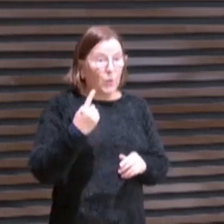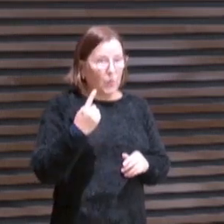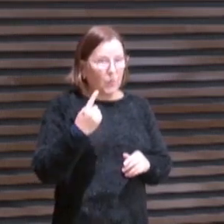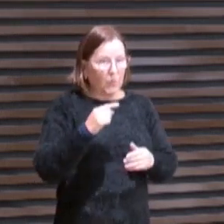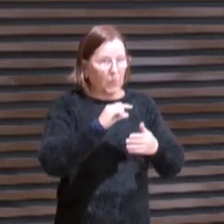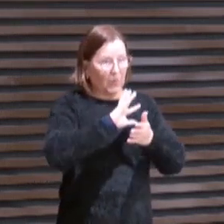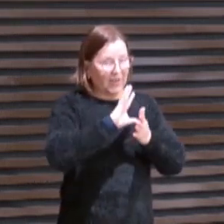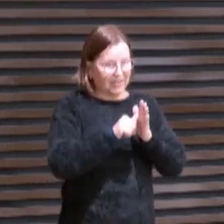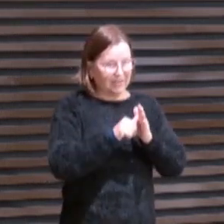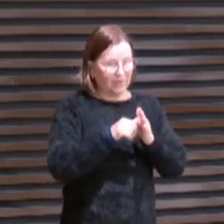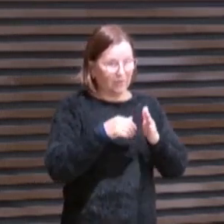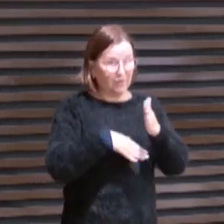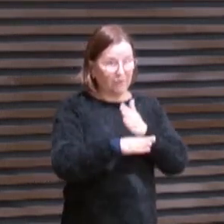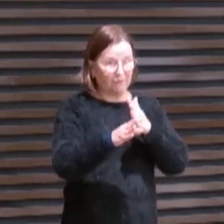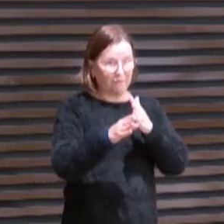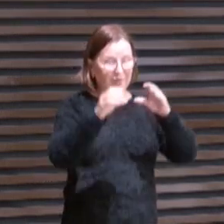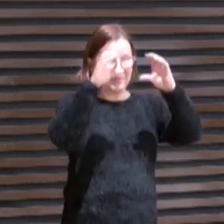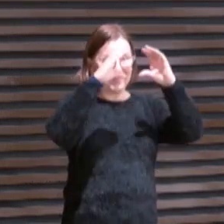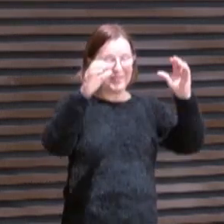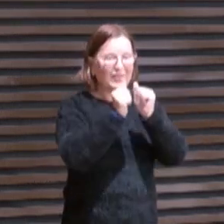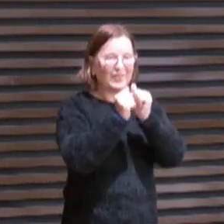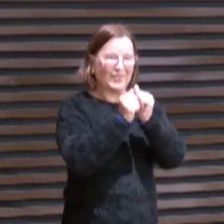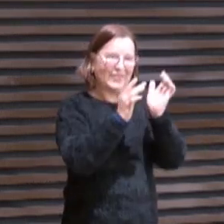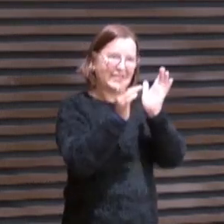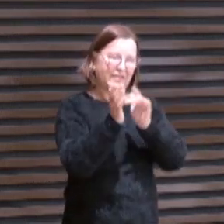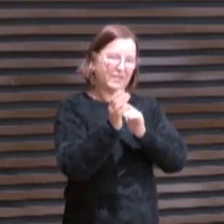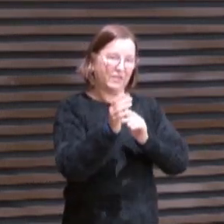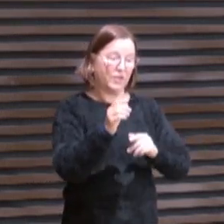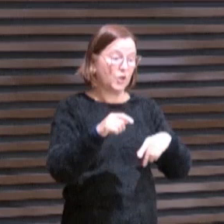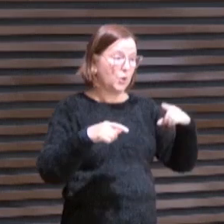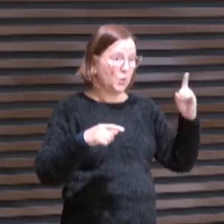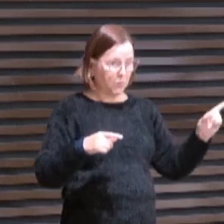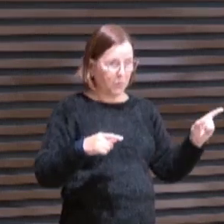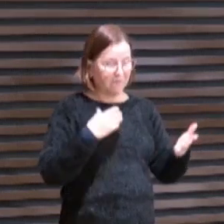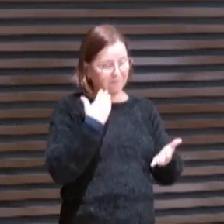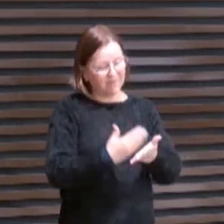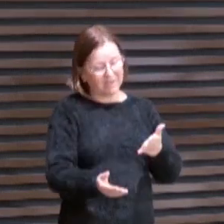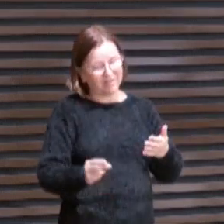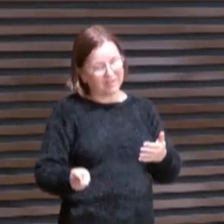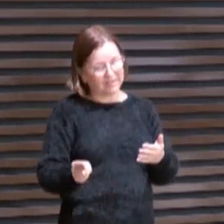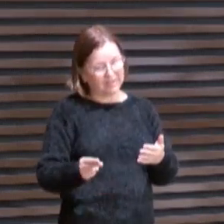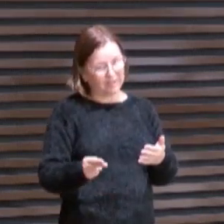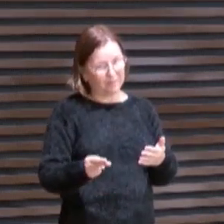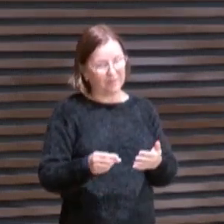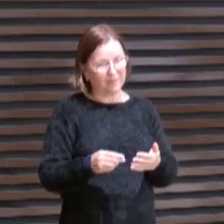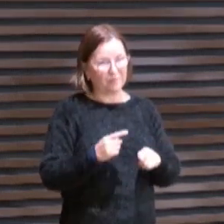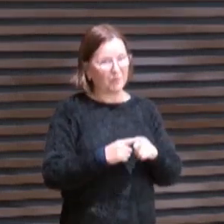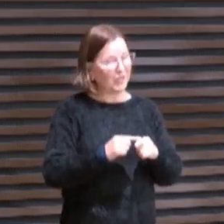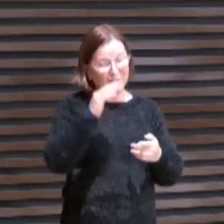ele para o paraíso, o outro se perdeu eternamente nas trevas da incredulidade.